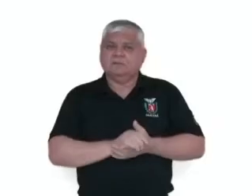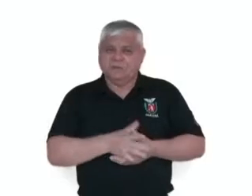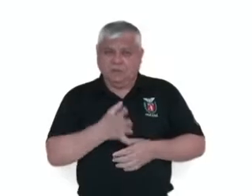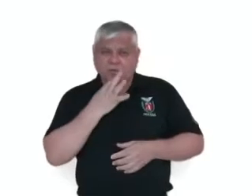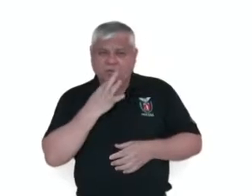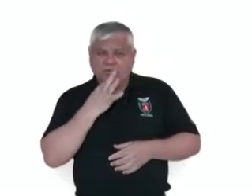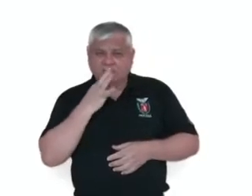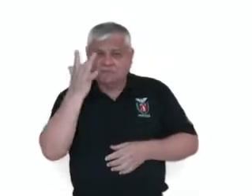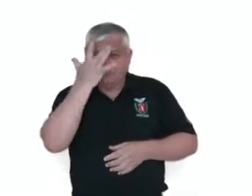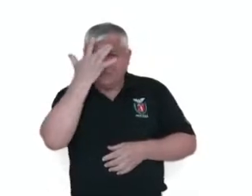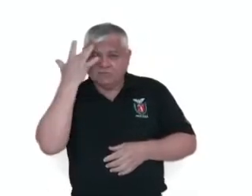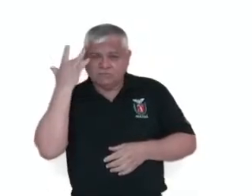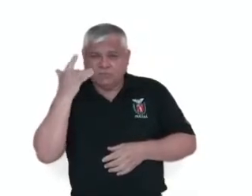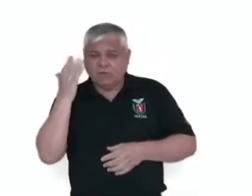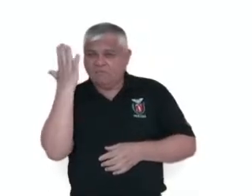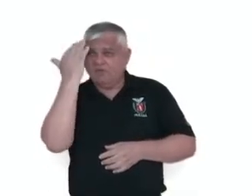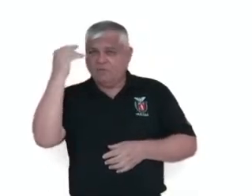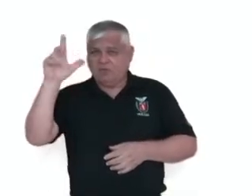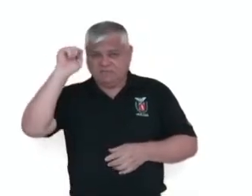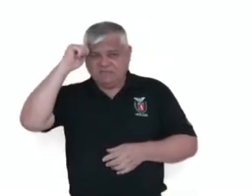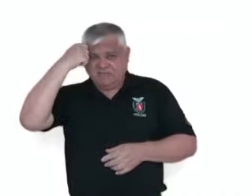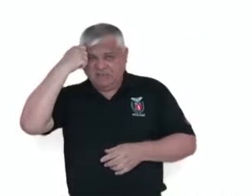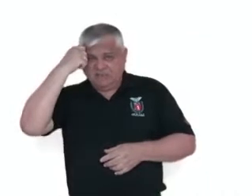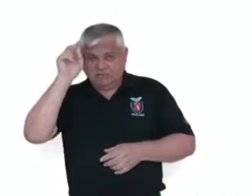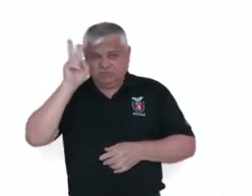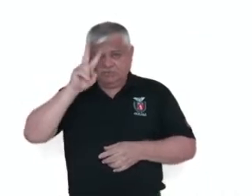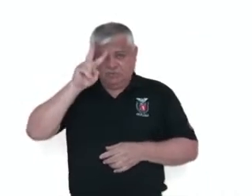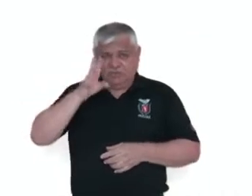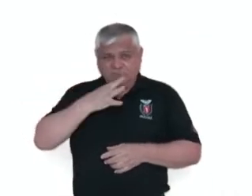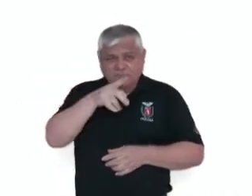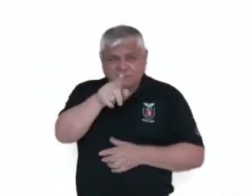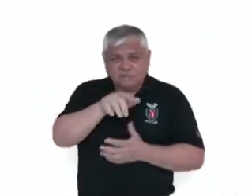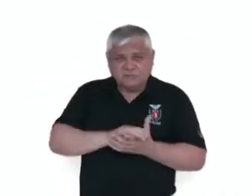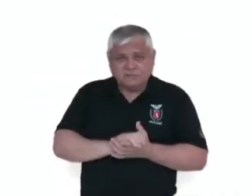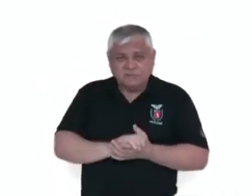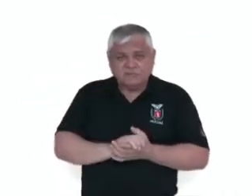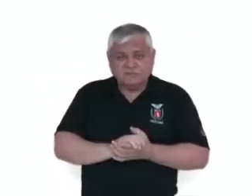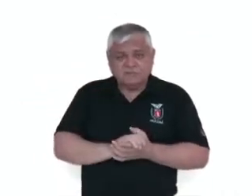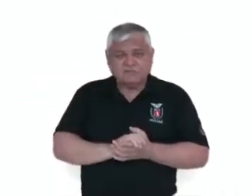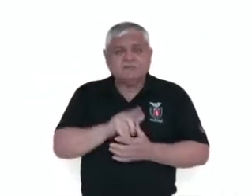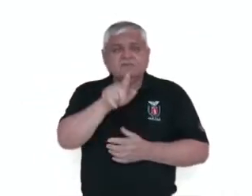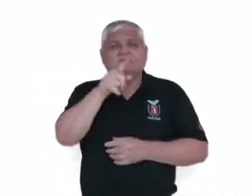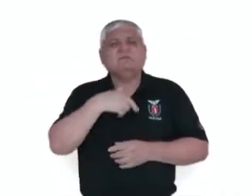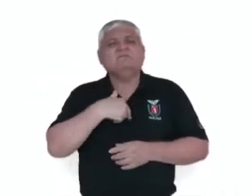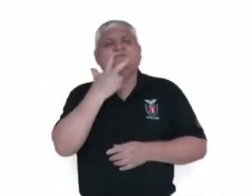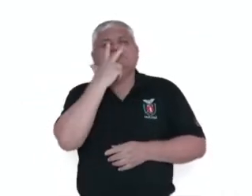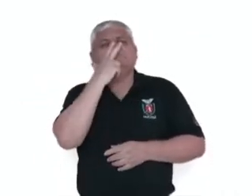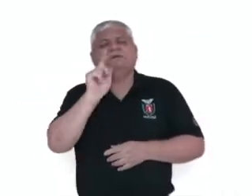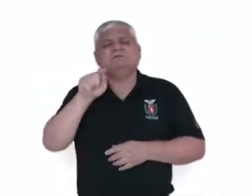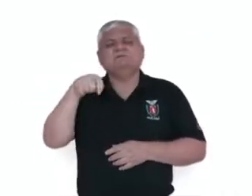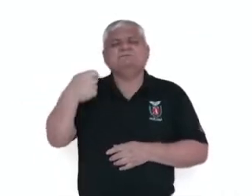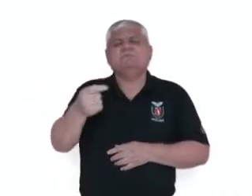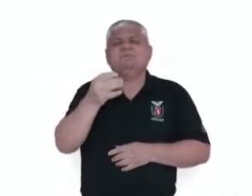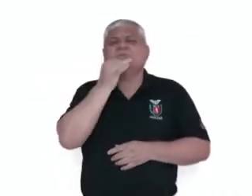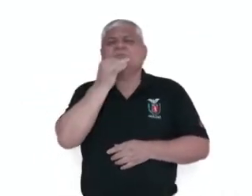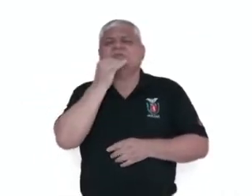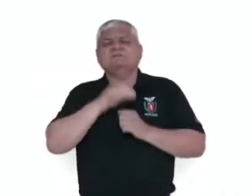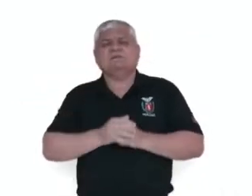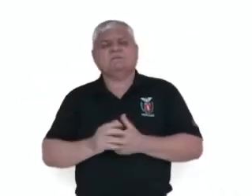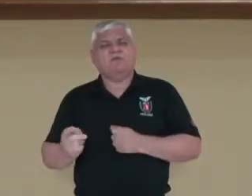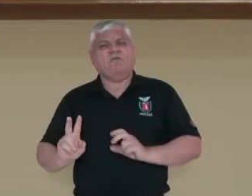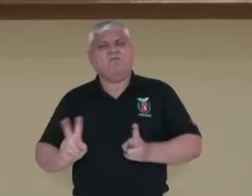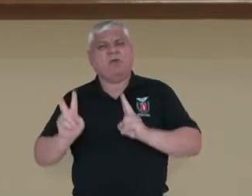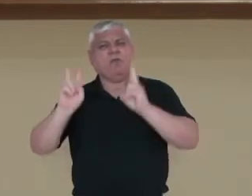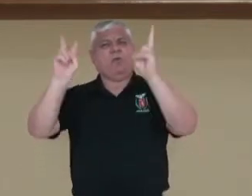algum herói ou heroína negro da nossa história? O que você pensa sobre as ações afirmativas de valorização